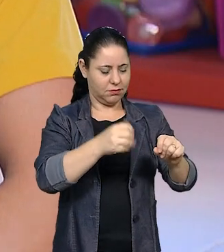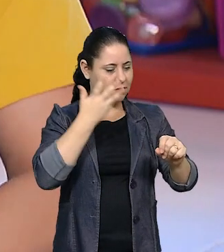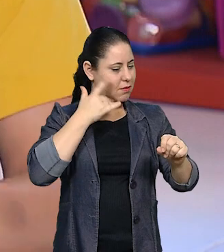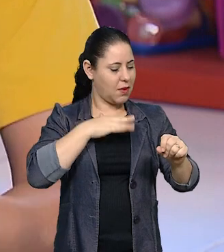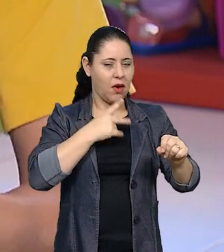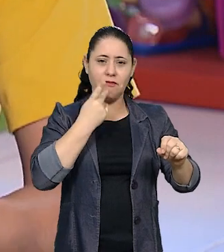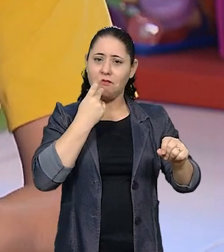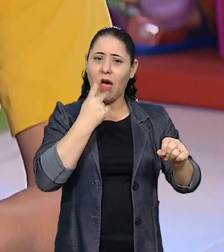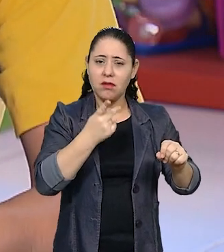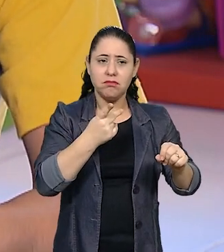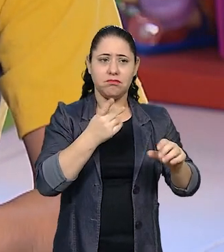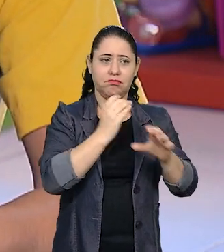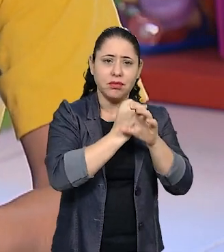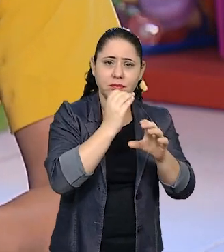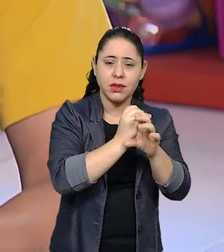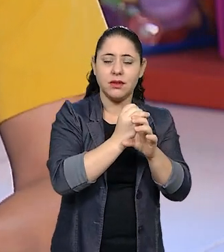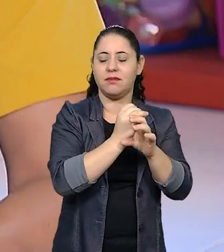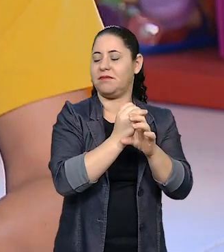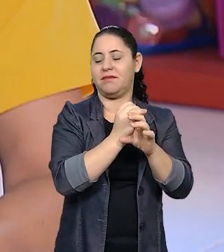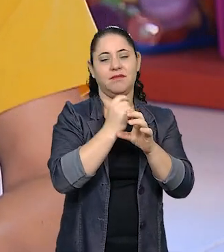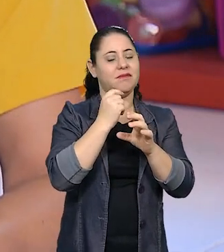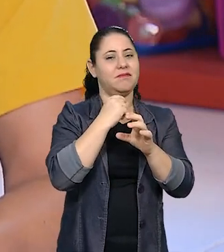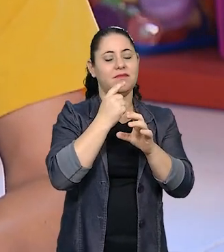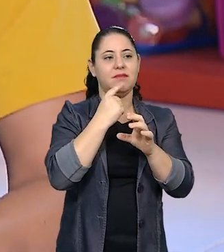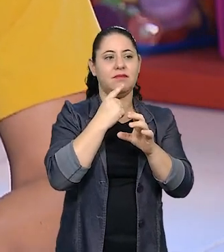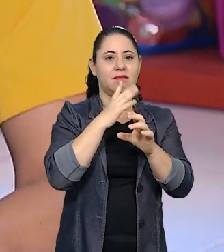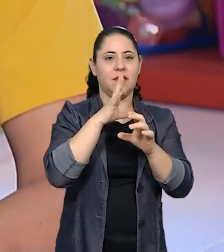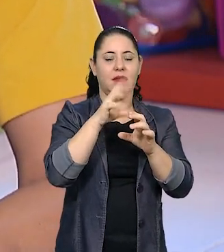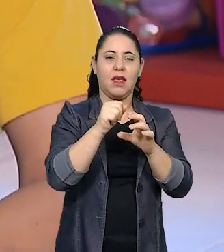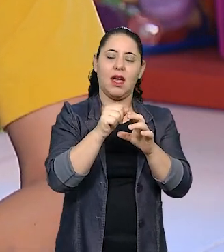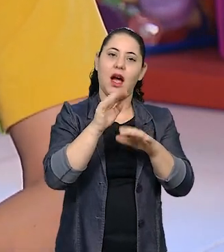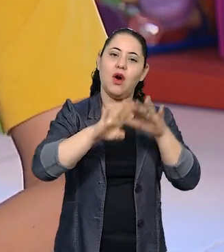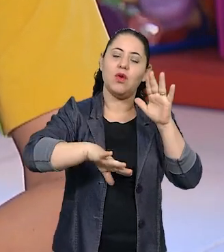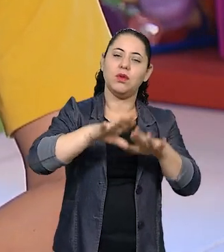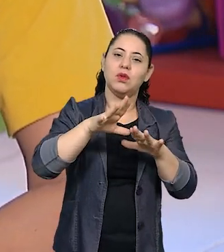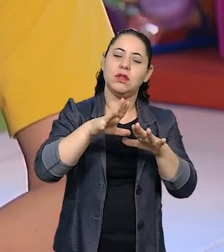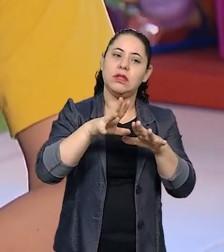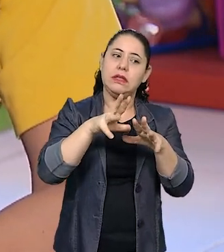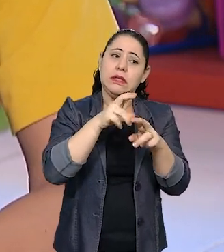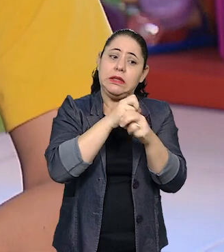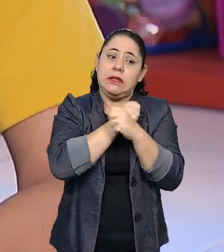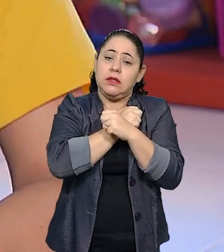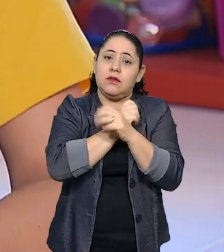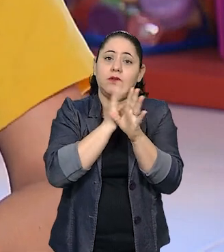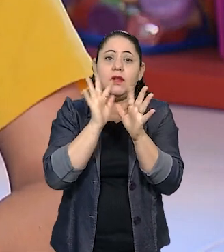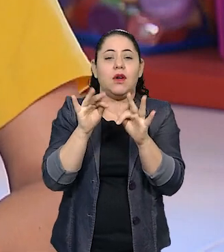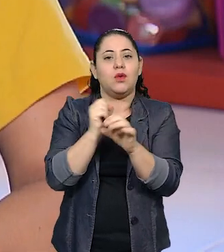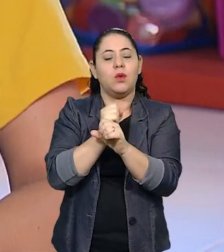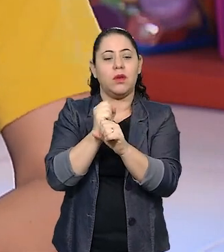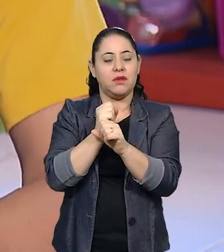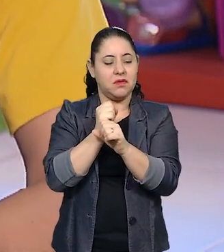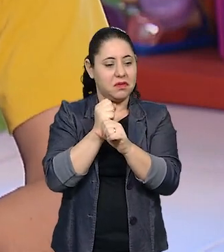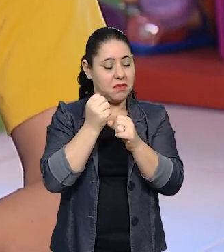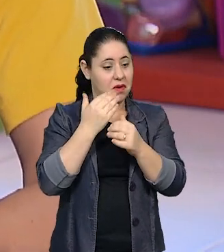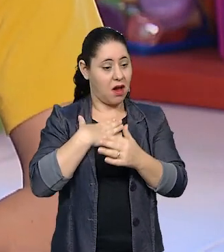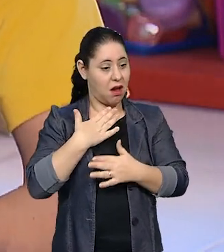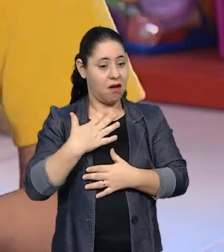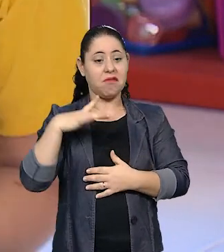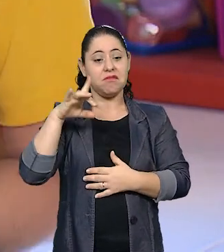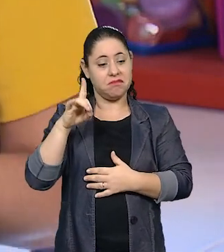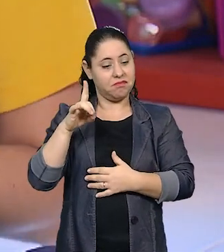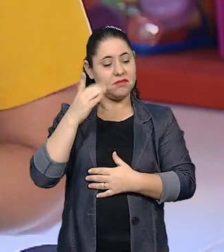do prazer que sente pela profissão que escolheu. Você pega criança que não fala direito ainda, você